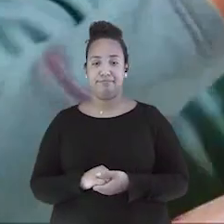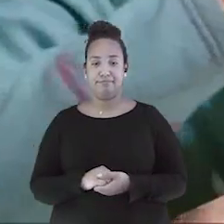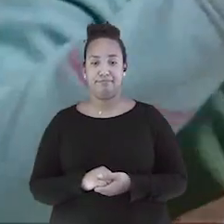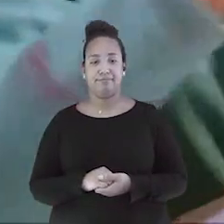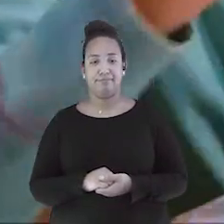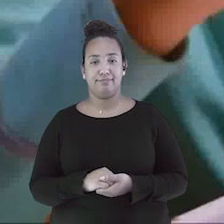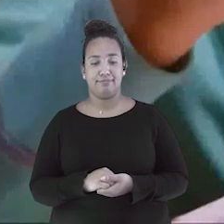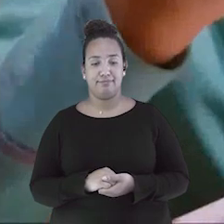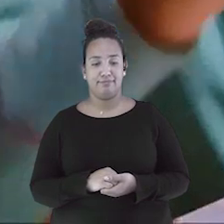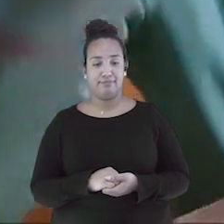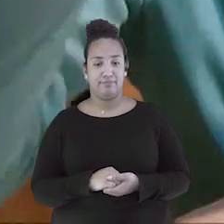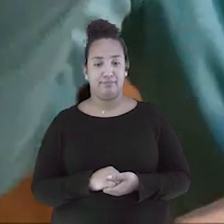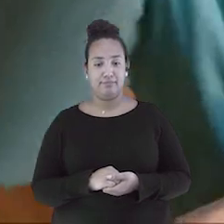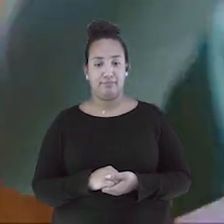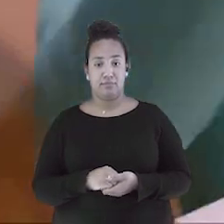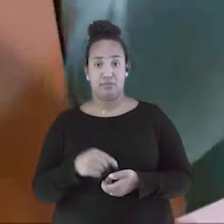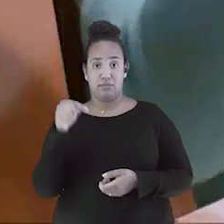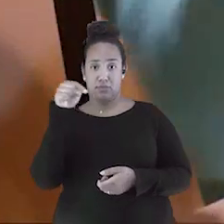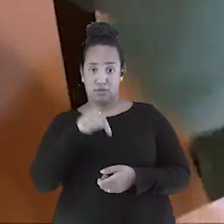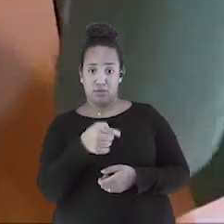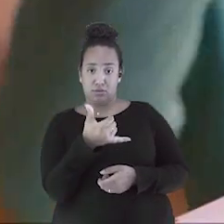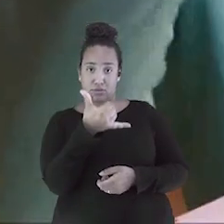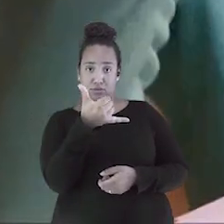This is a marker.